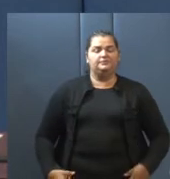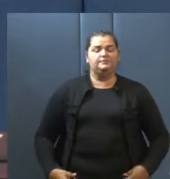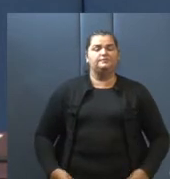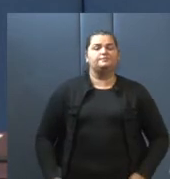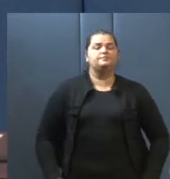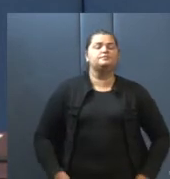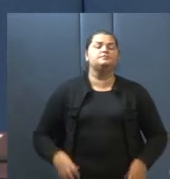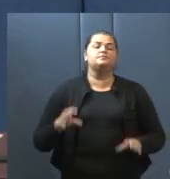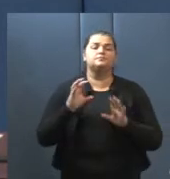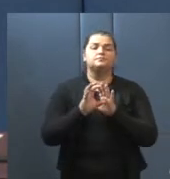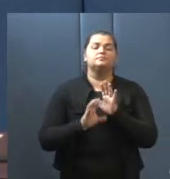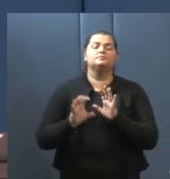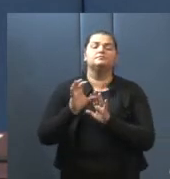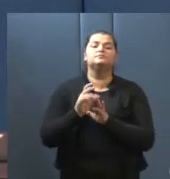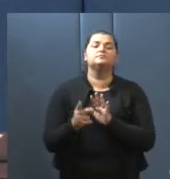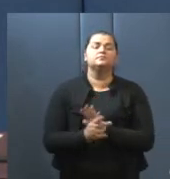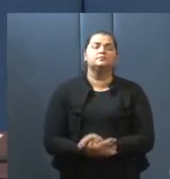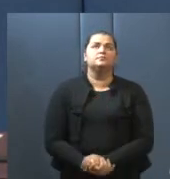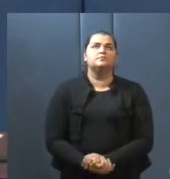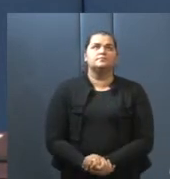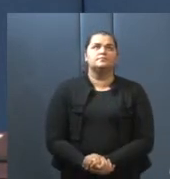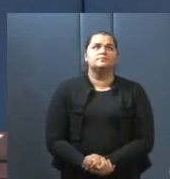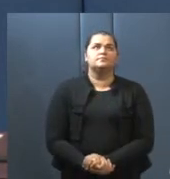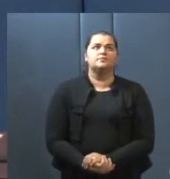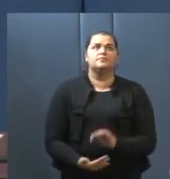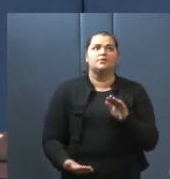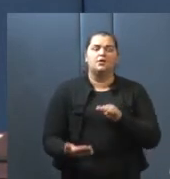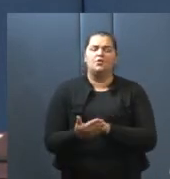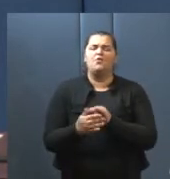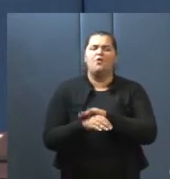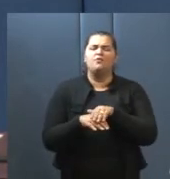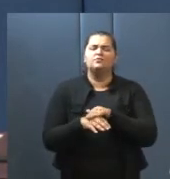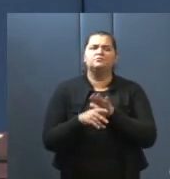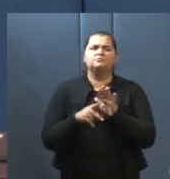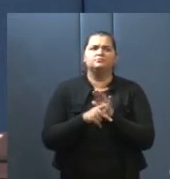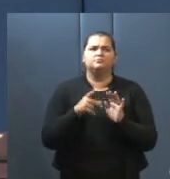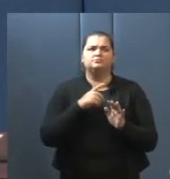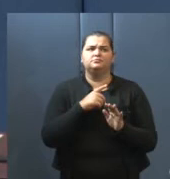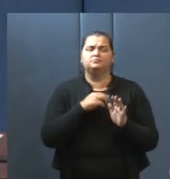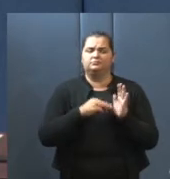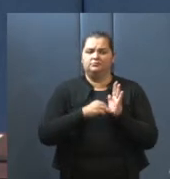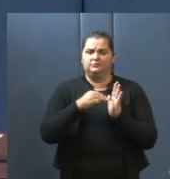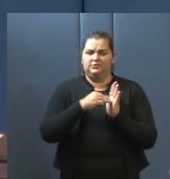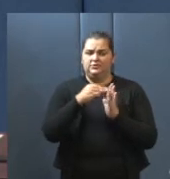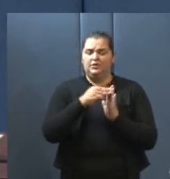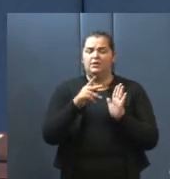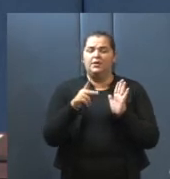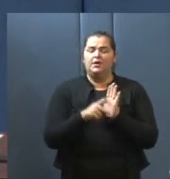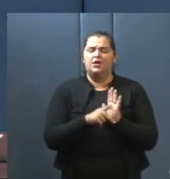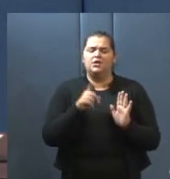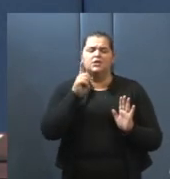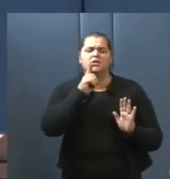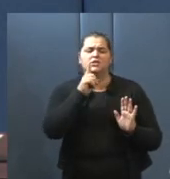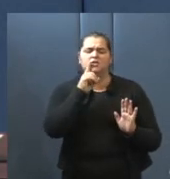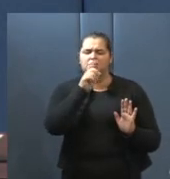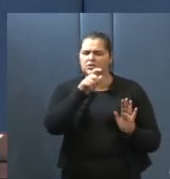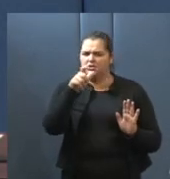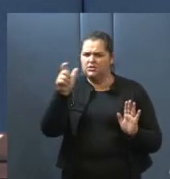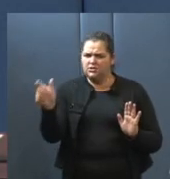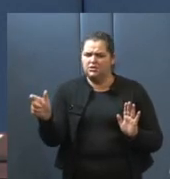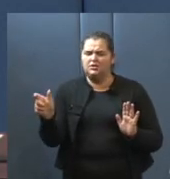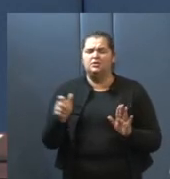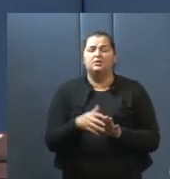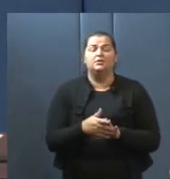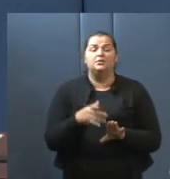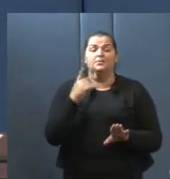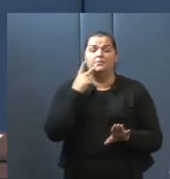sobre o Afeganistão, eu, até conversando sobre isso internamente no Ministério da Economia em relação ao caso indiano, todos os países que